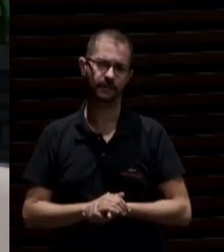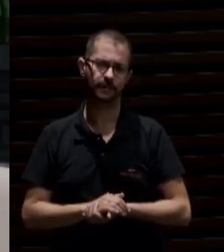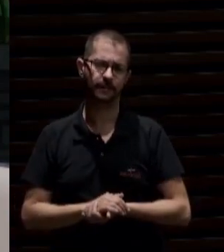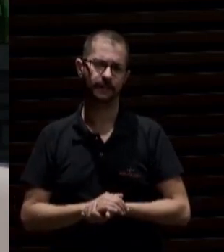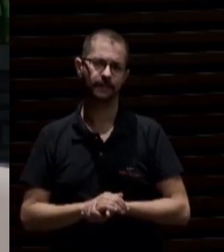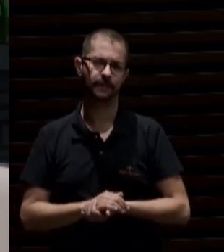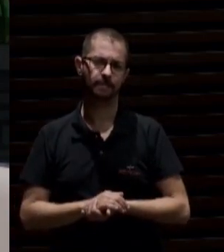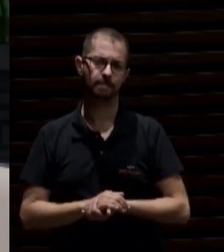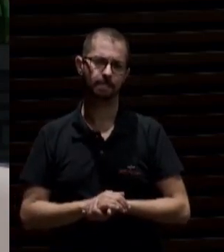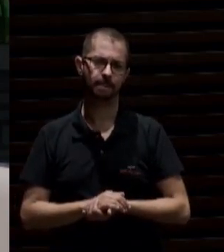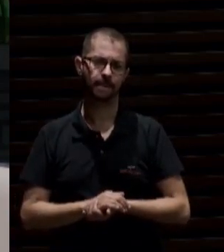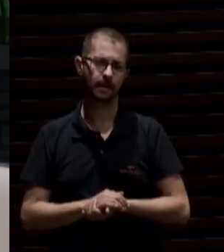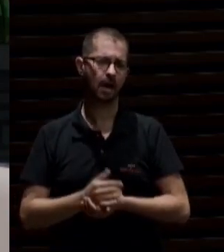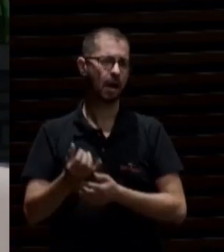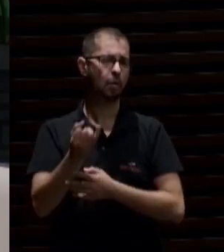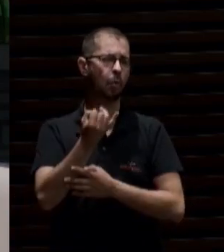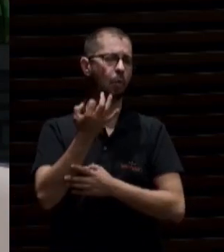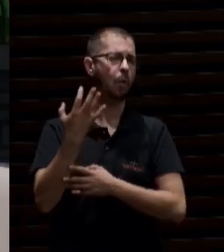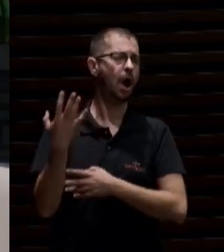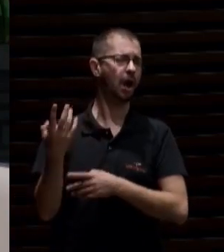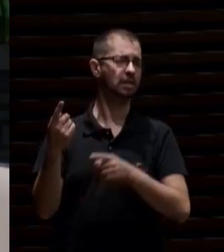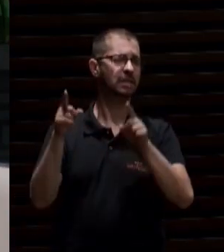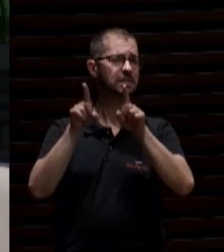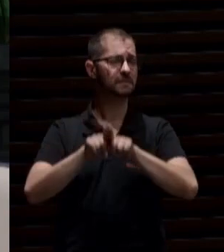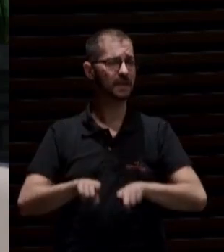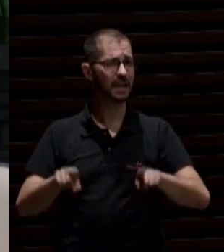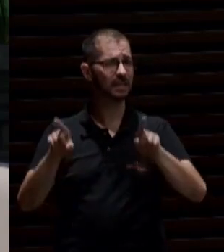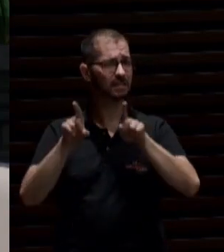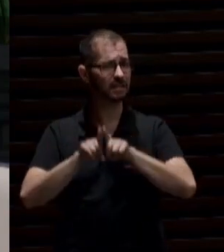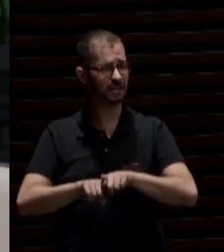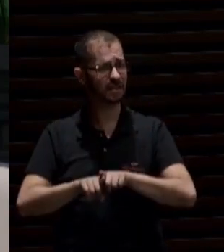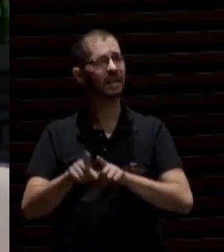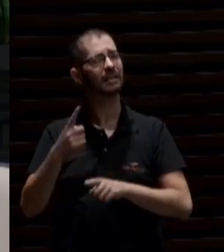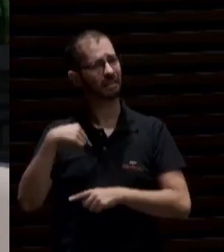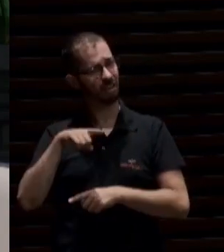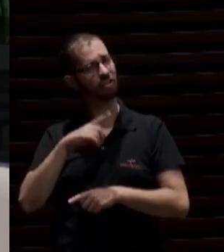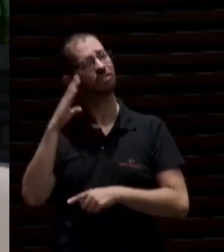quantas são as vezes que nós não somos os vilões da história?